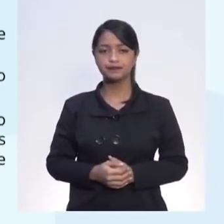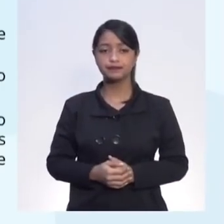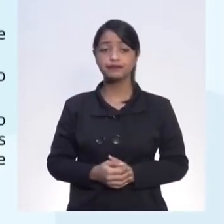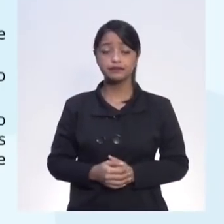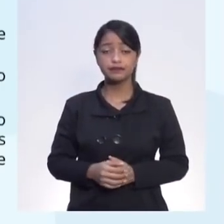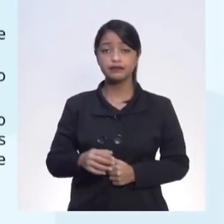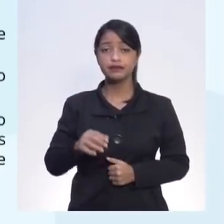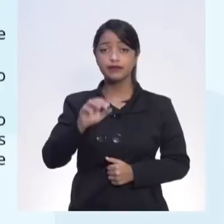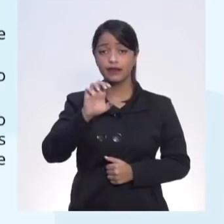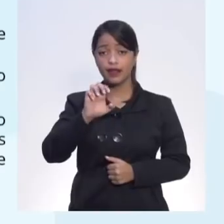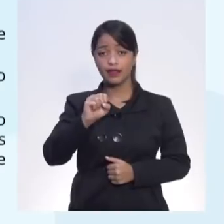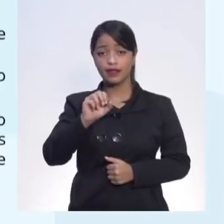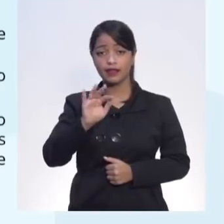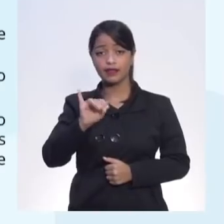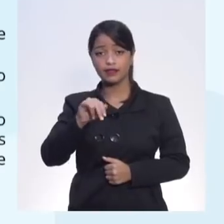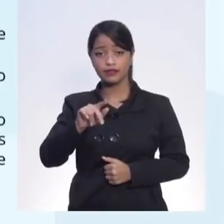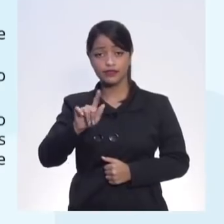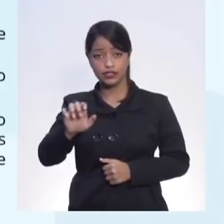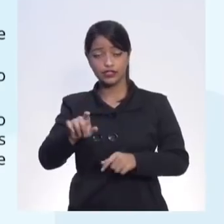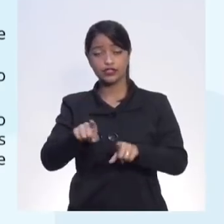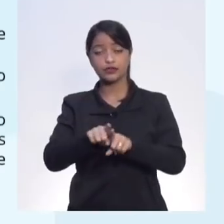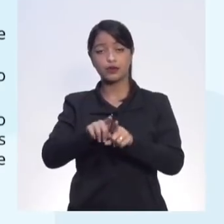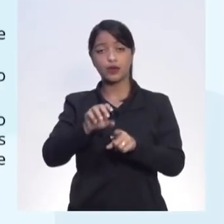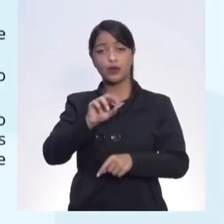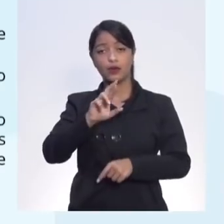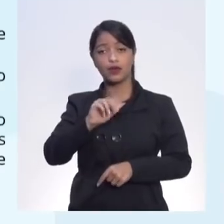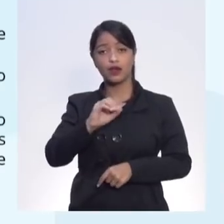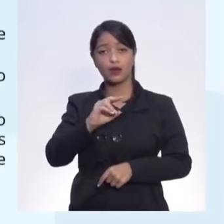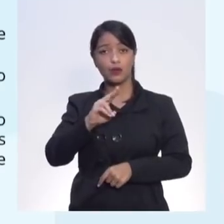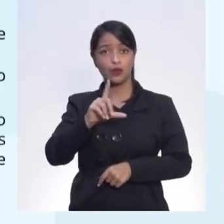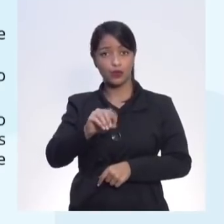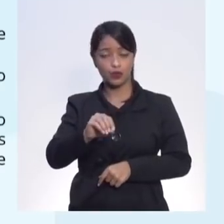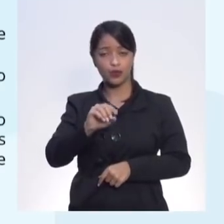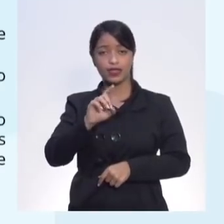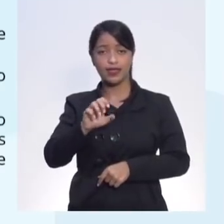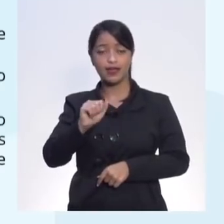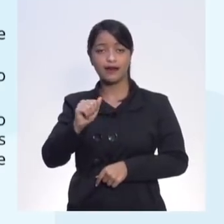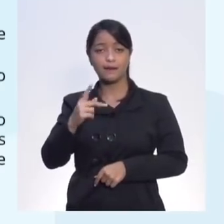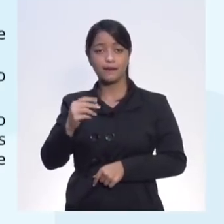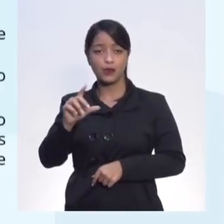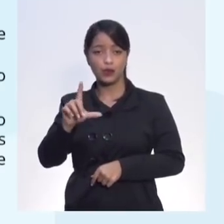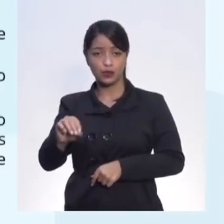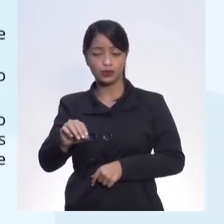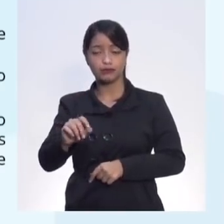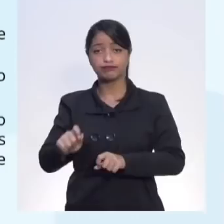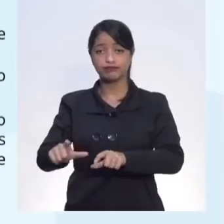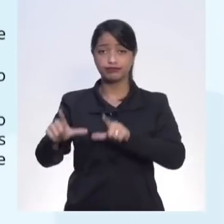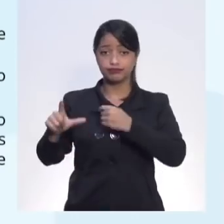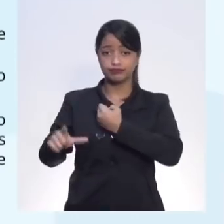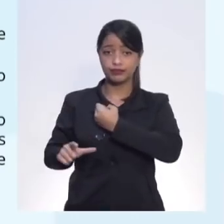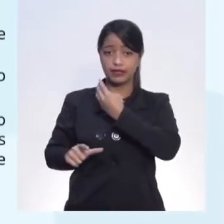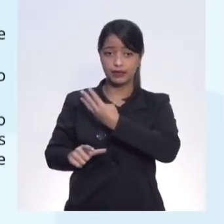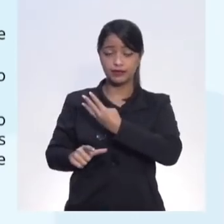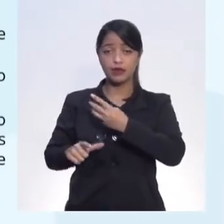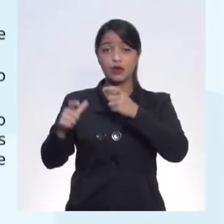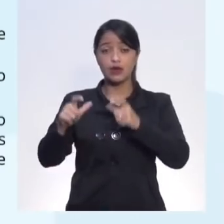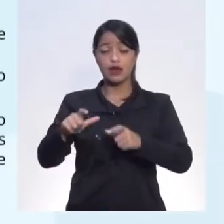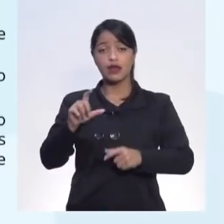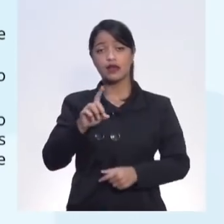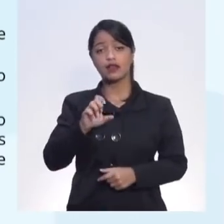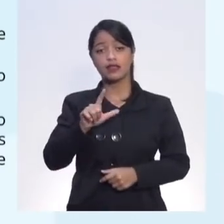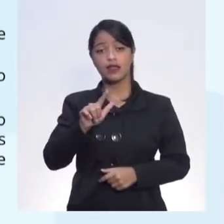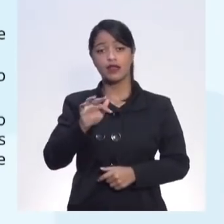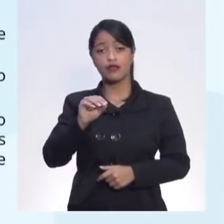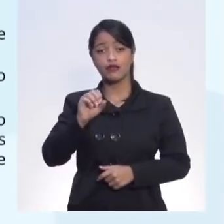esfinge e o oráculo de Apolo. Cena 3. Em Delfos, inúmeros peregrinos ali reunidos